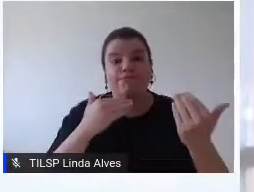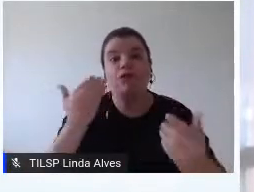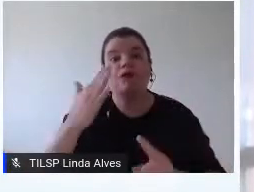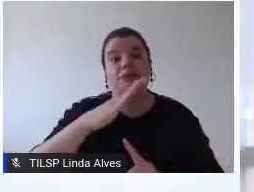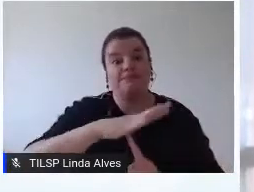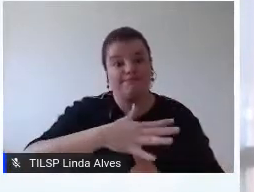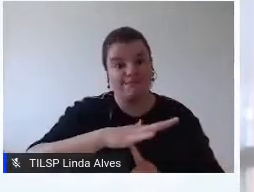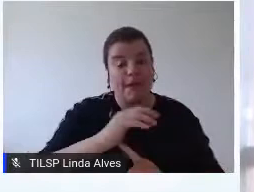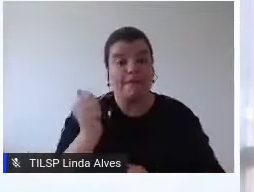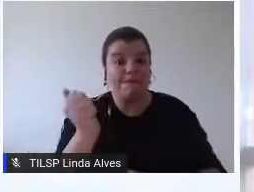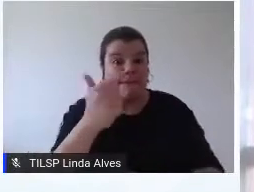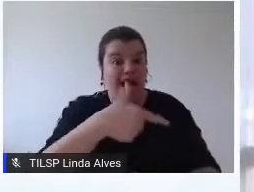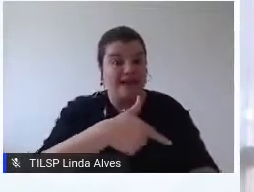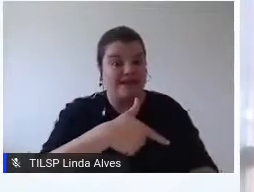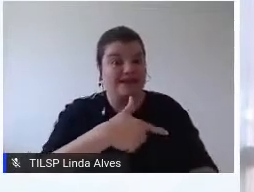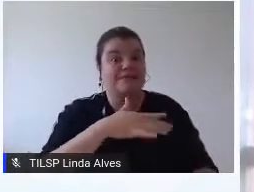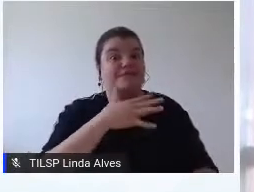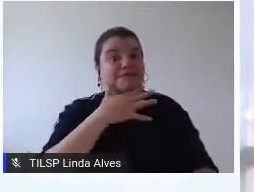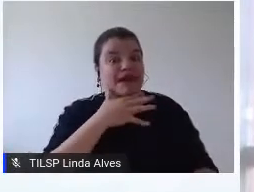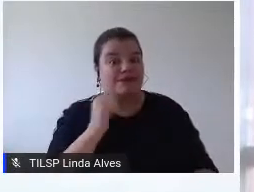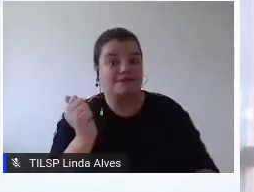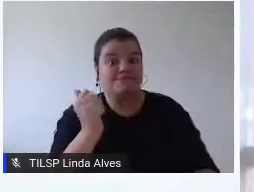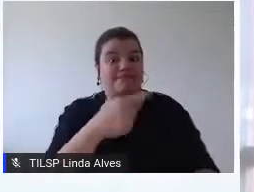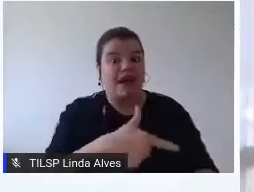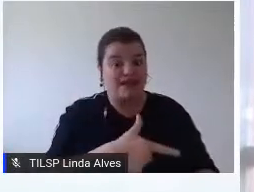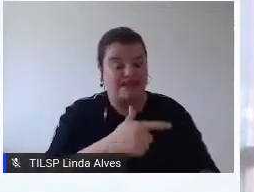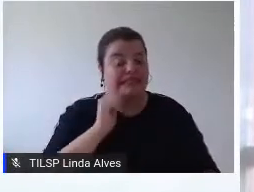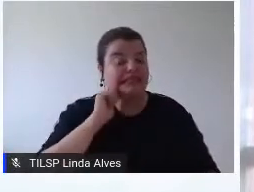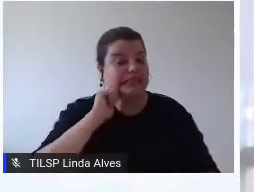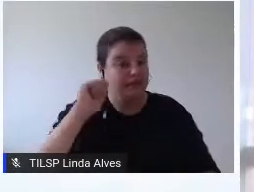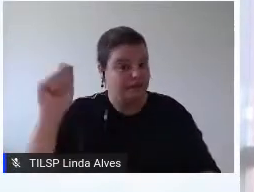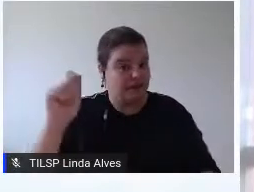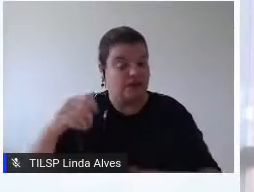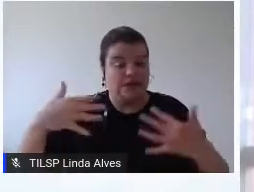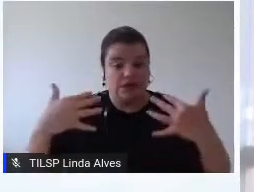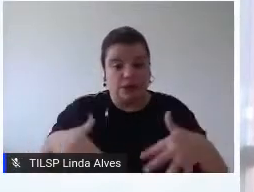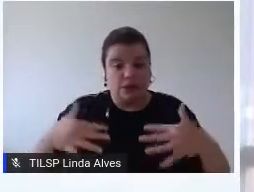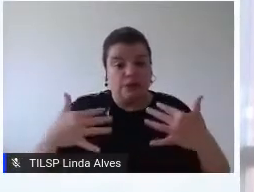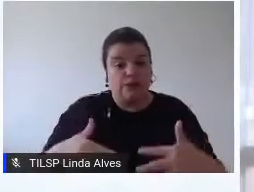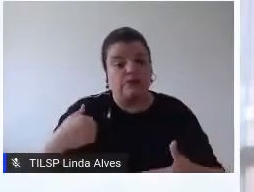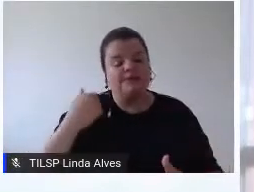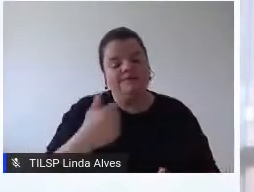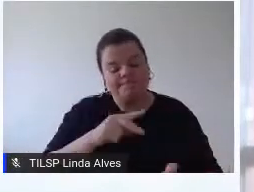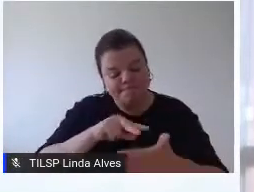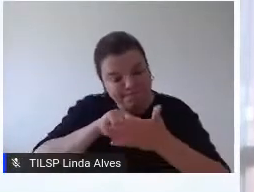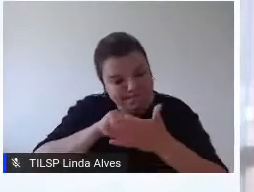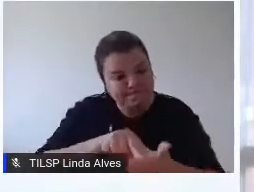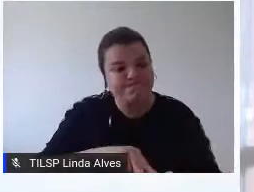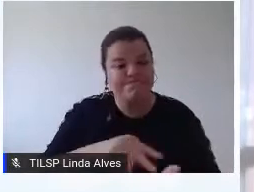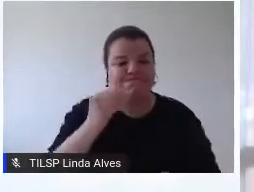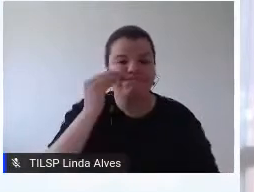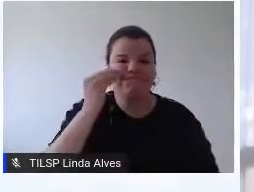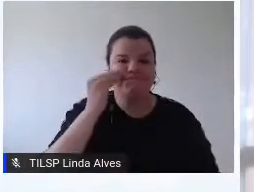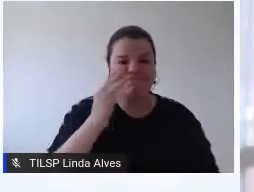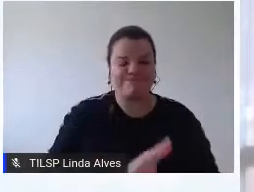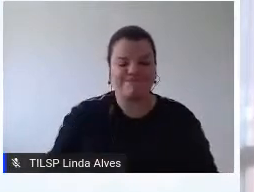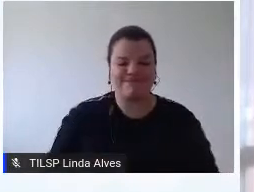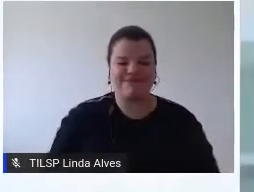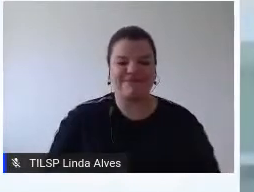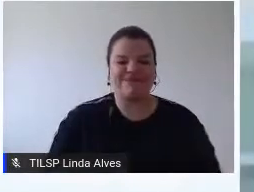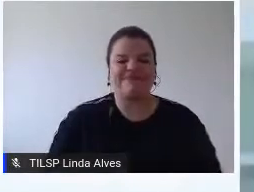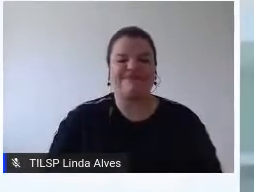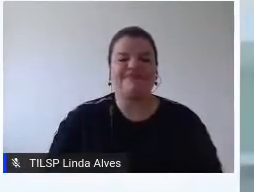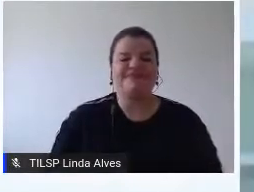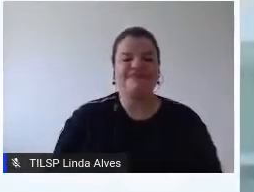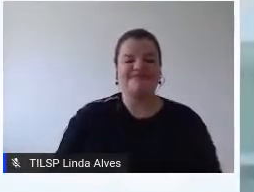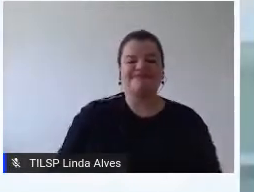março e abril, mas estamos aqui, seguindo fortes. Mas Então, vamos